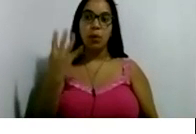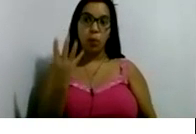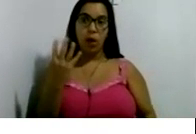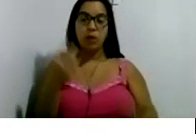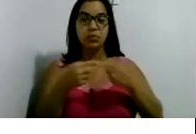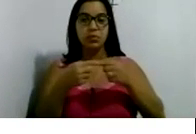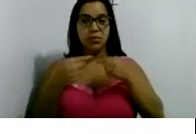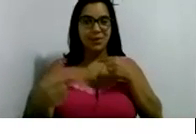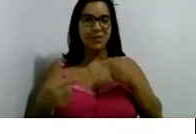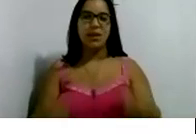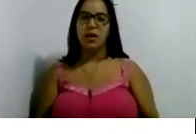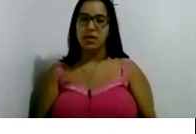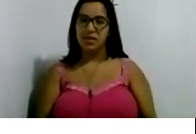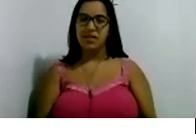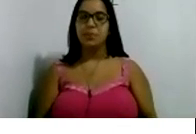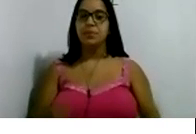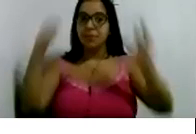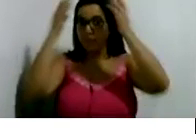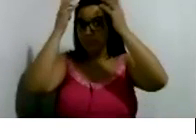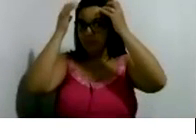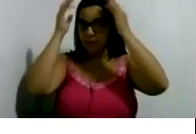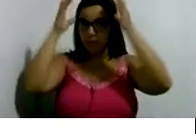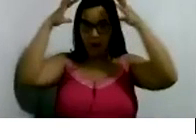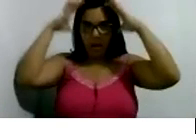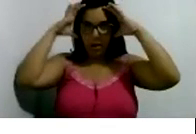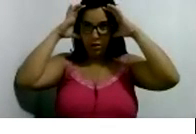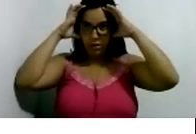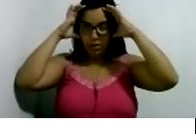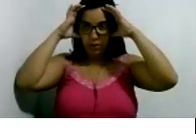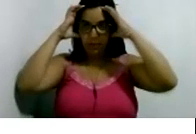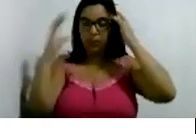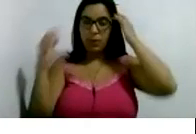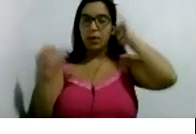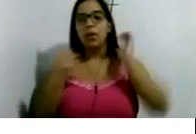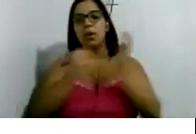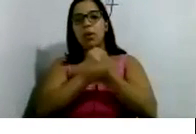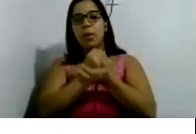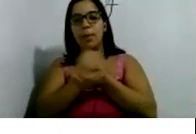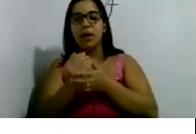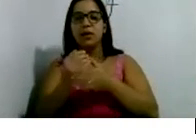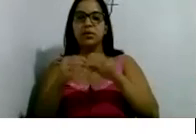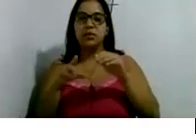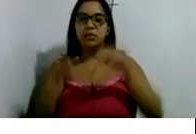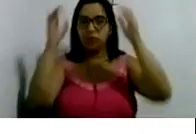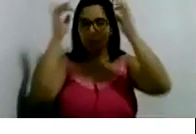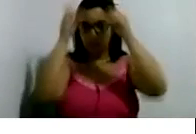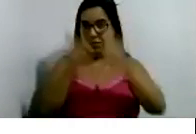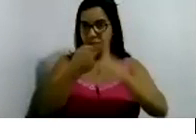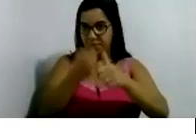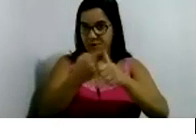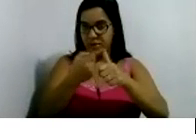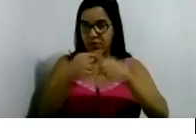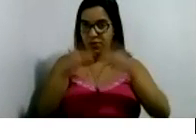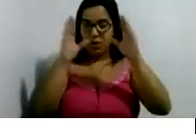Então, as pregas neurais na região craniana vão gerar o encéfalo primitivo, ou seja, as